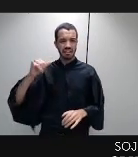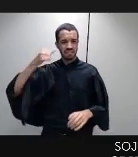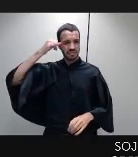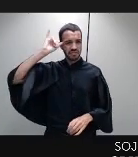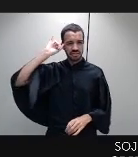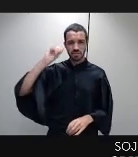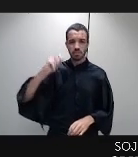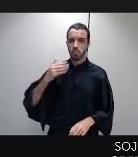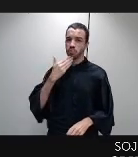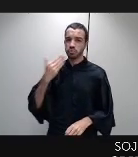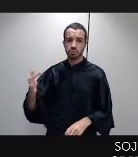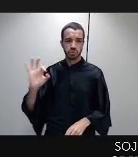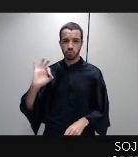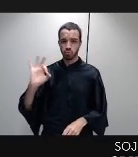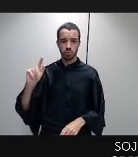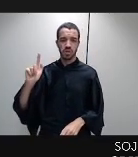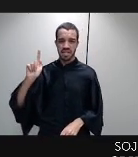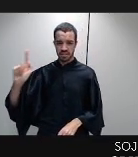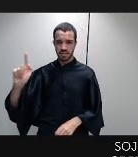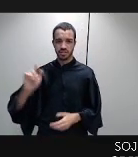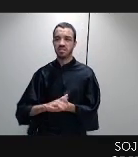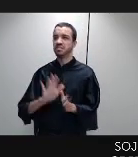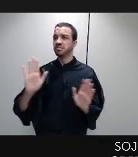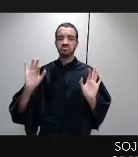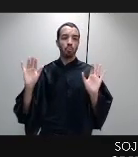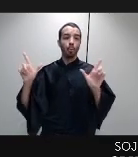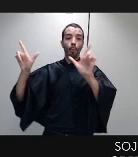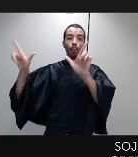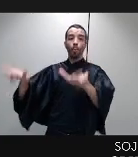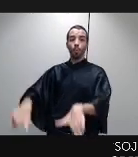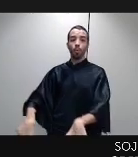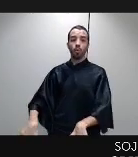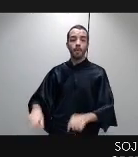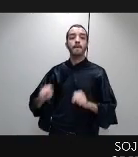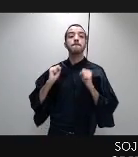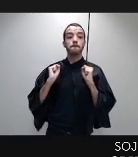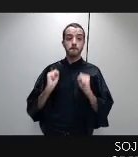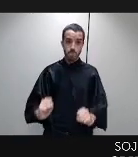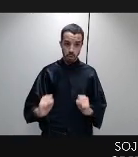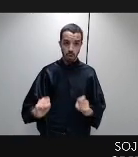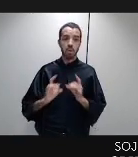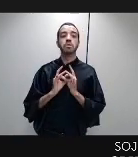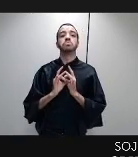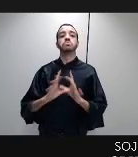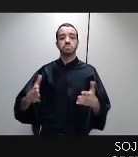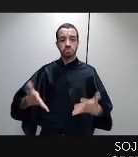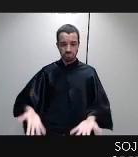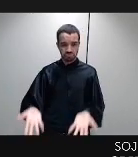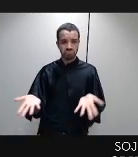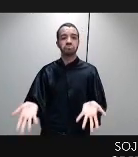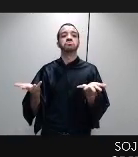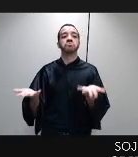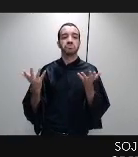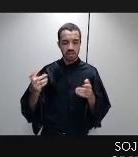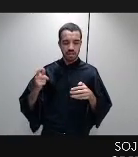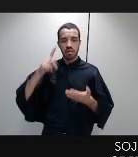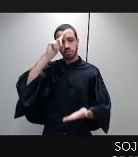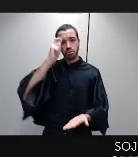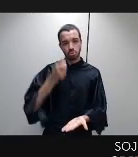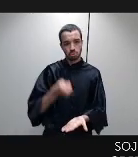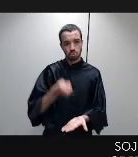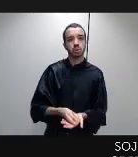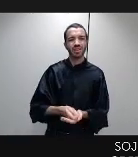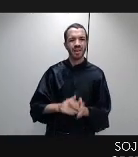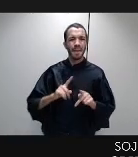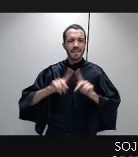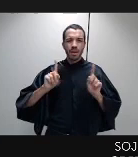ou seja está se dizendo pode promover execução mas não pode alcançar nessa execução